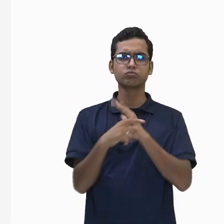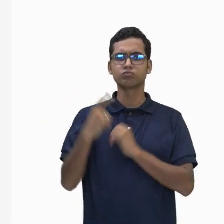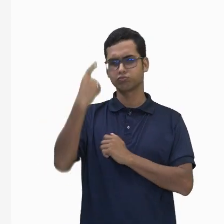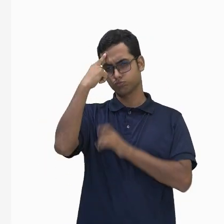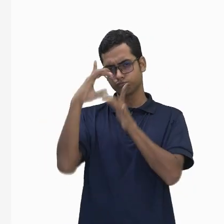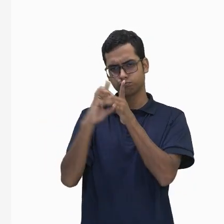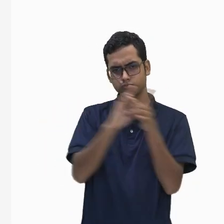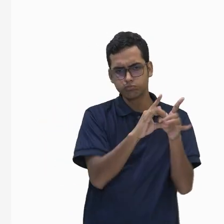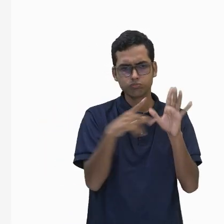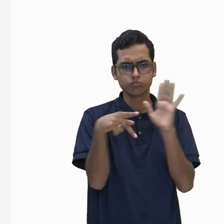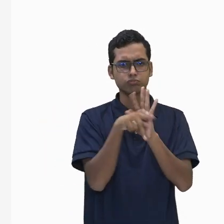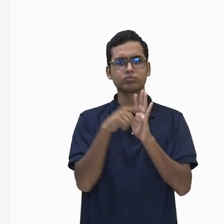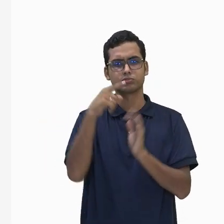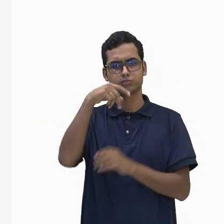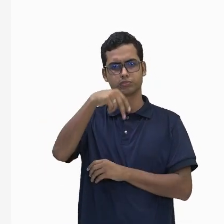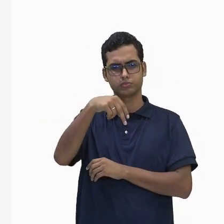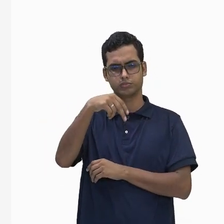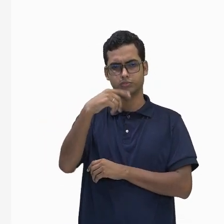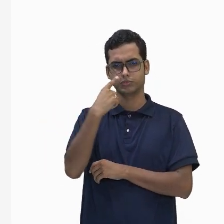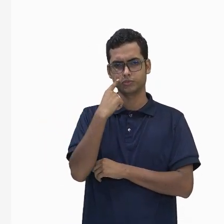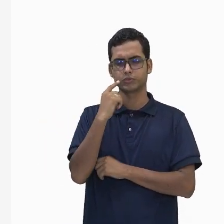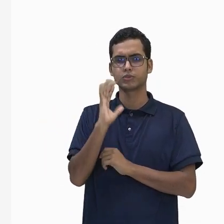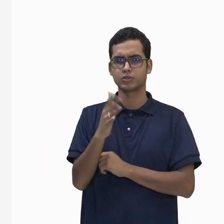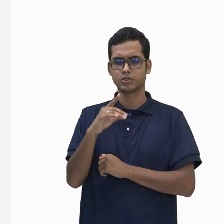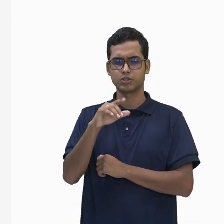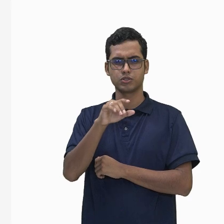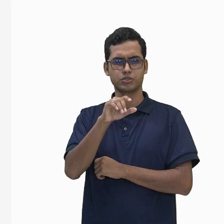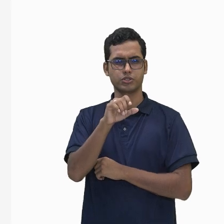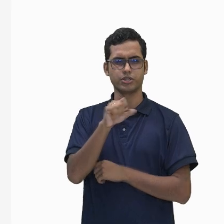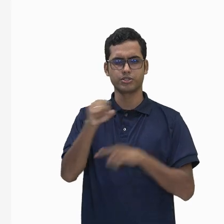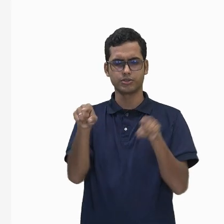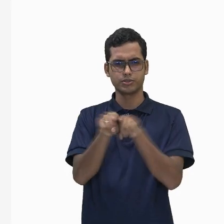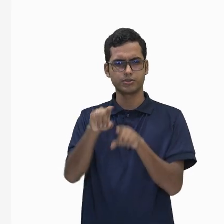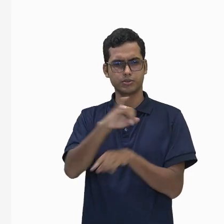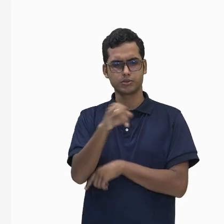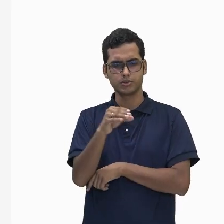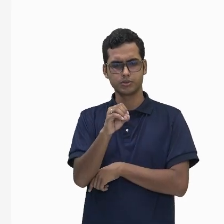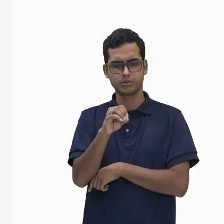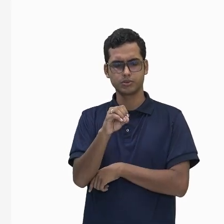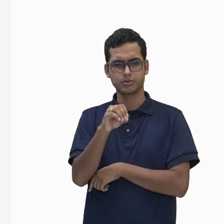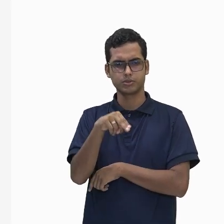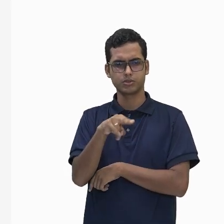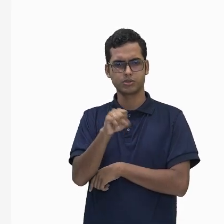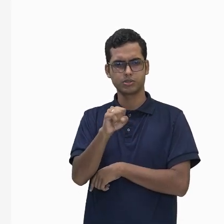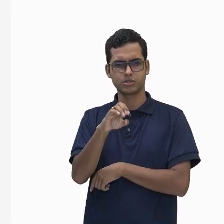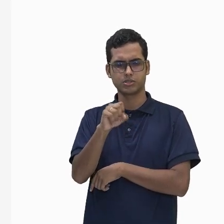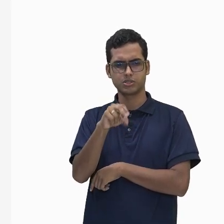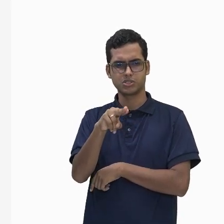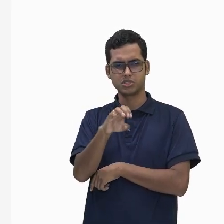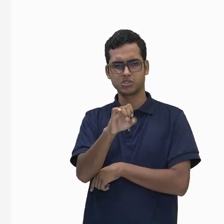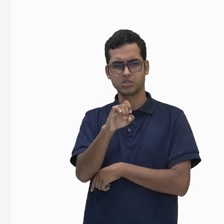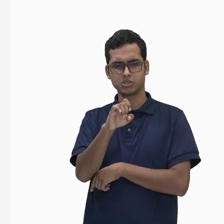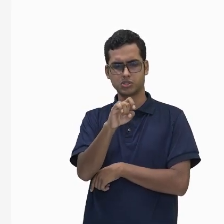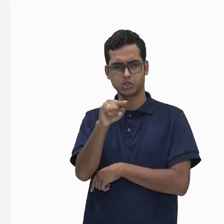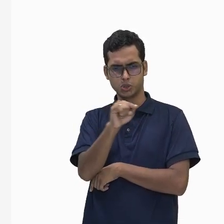da vida. Lembra, eu já falei de Dionísio aqui nessa aula. Transmutando seus valores, ou